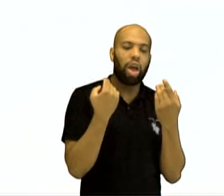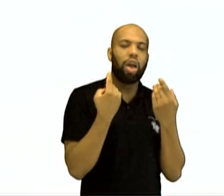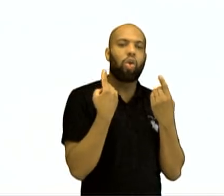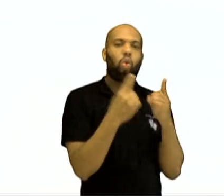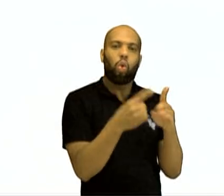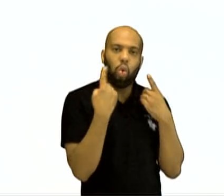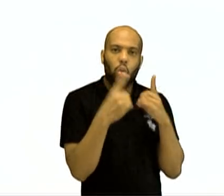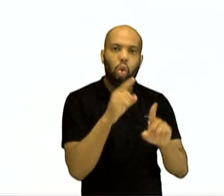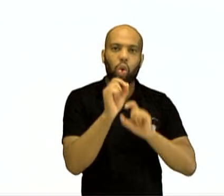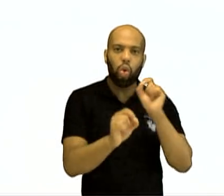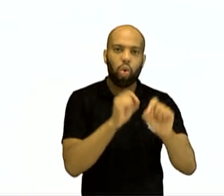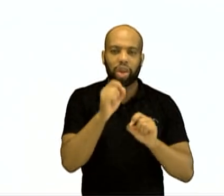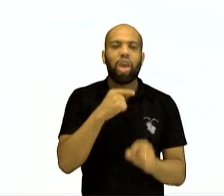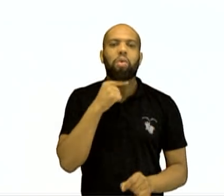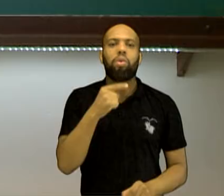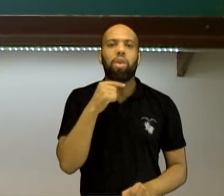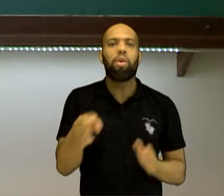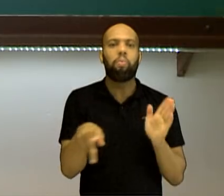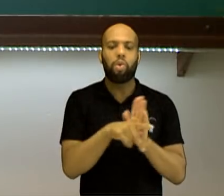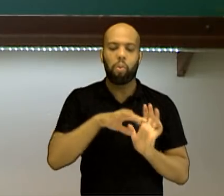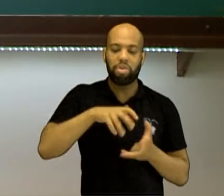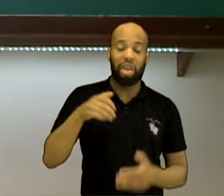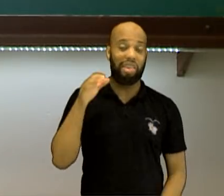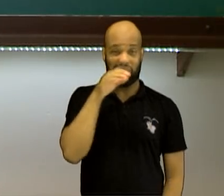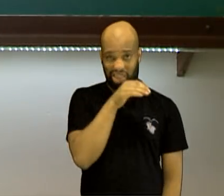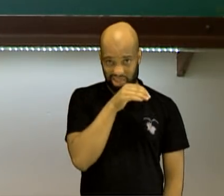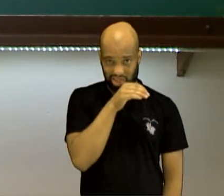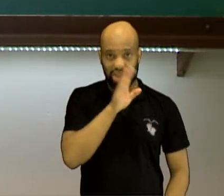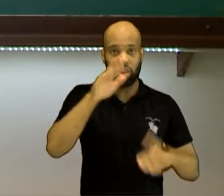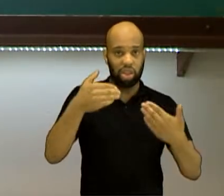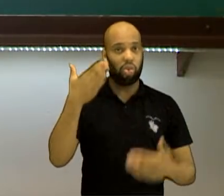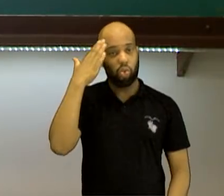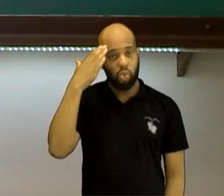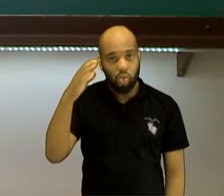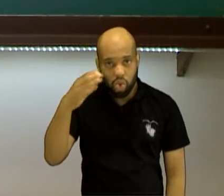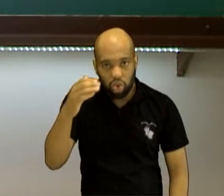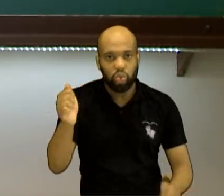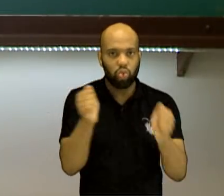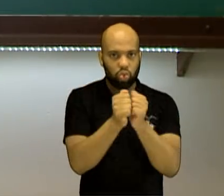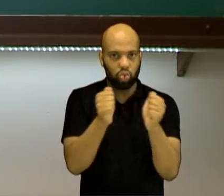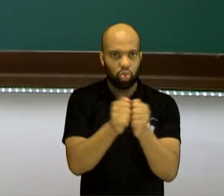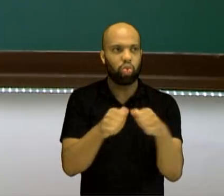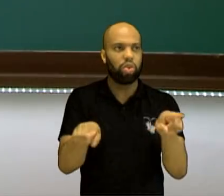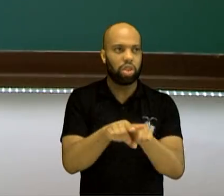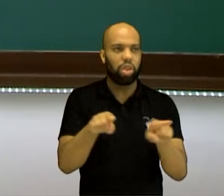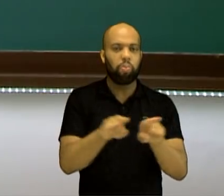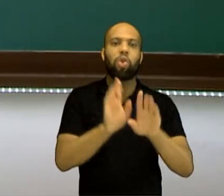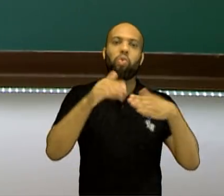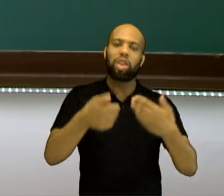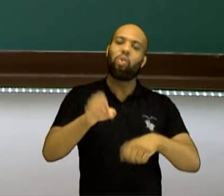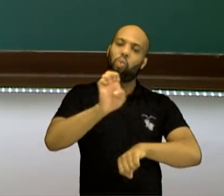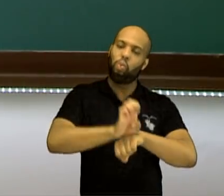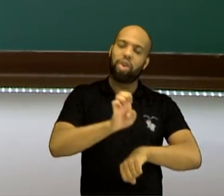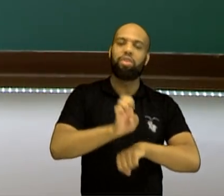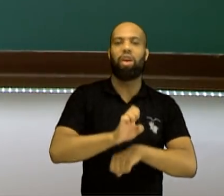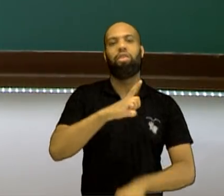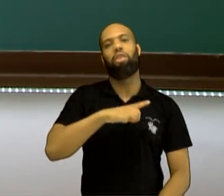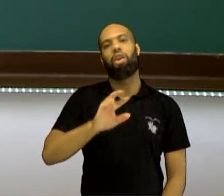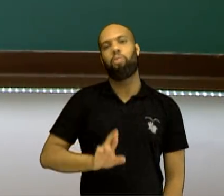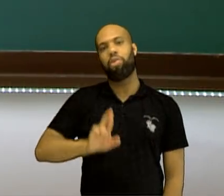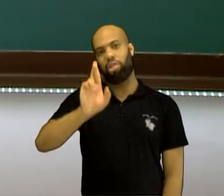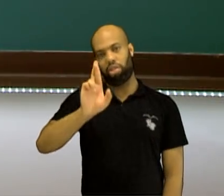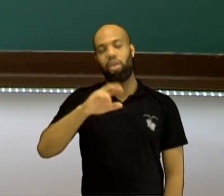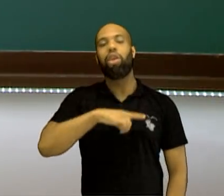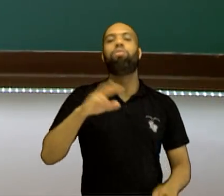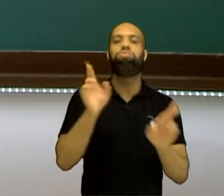as mudanças climáticas. Curitiba está participando agora e o nosso estado estabelecendo essa relação,